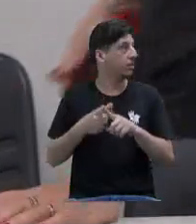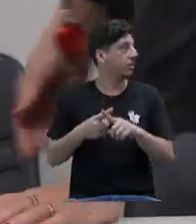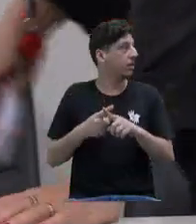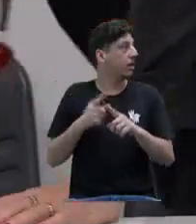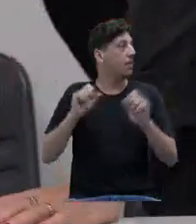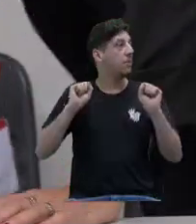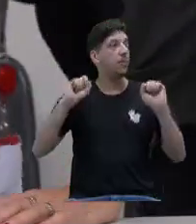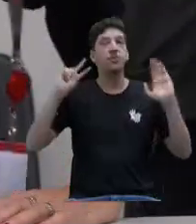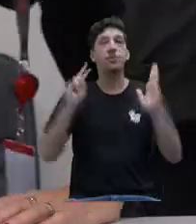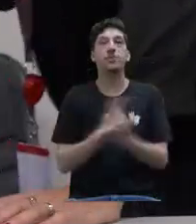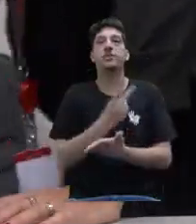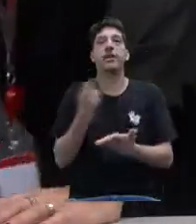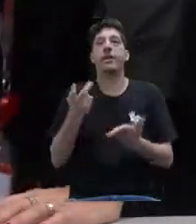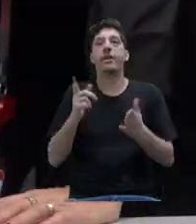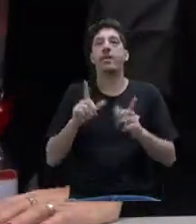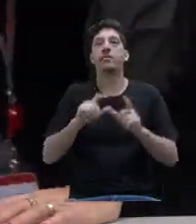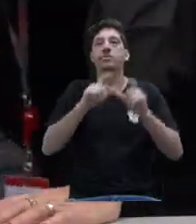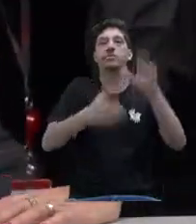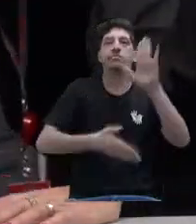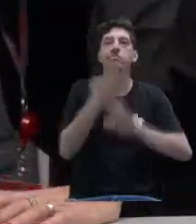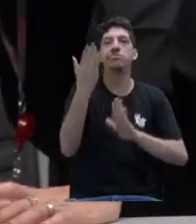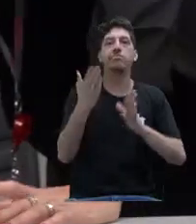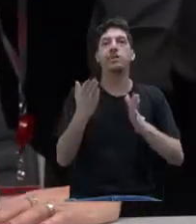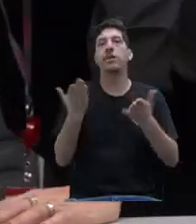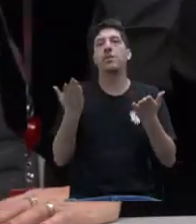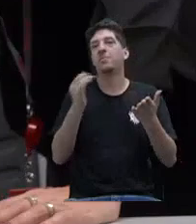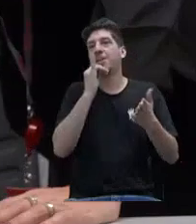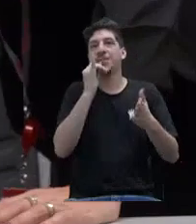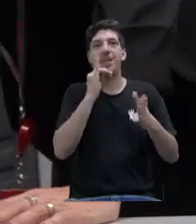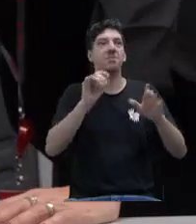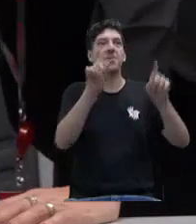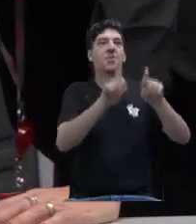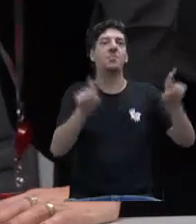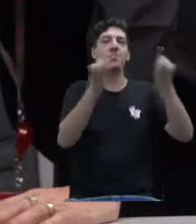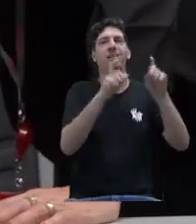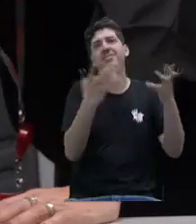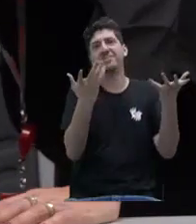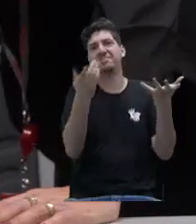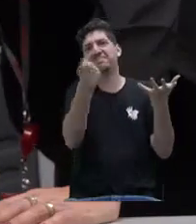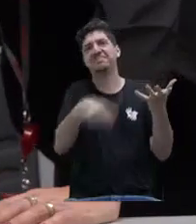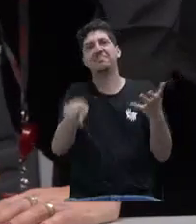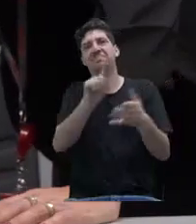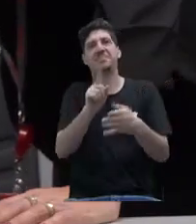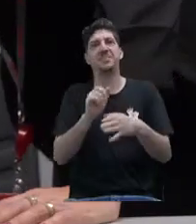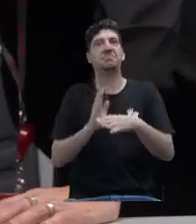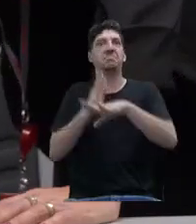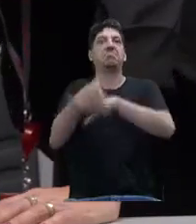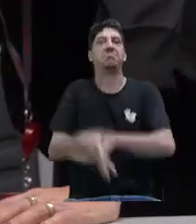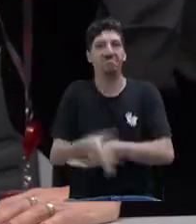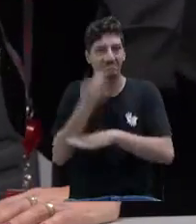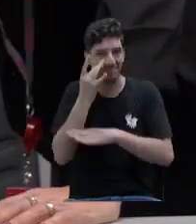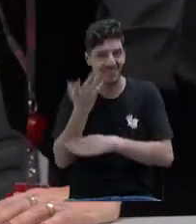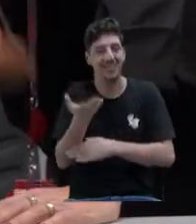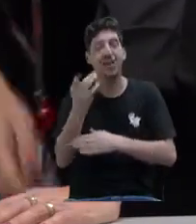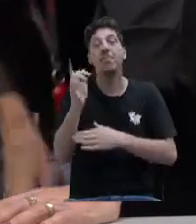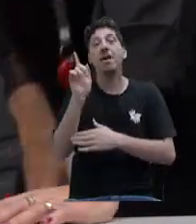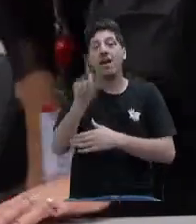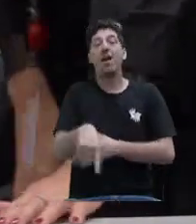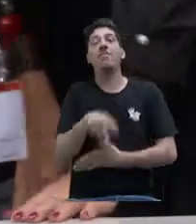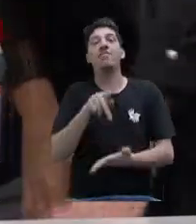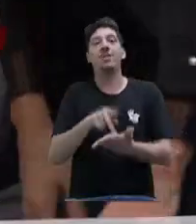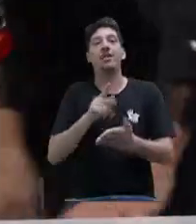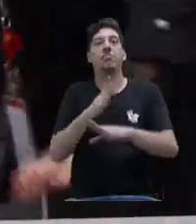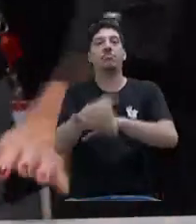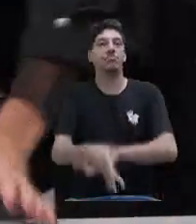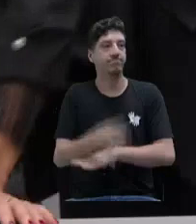acaba podendo viajar dentro de uma tela de computador, não necessariamente precisa viajar. Então, ir a um destino